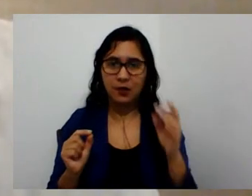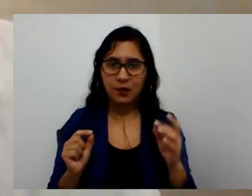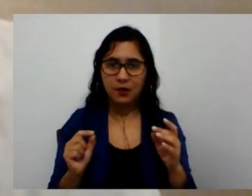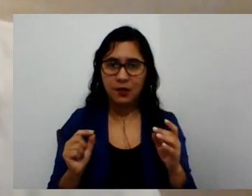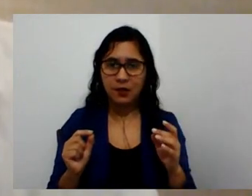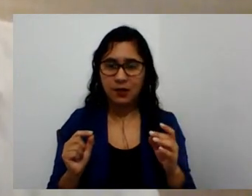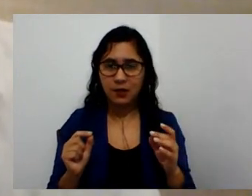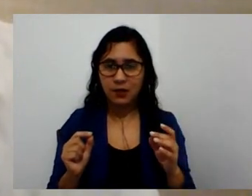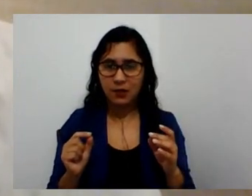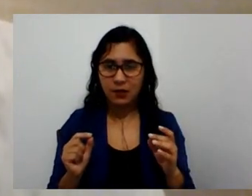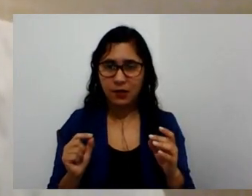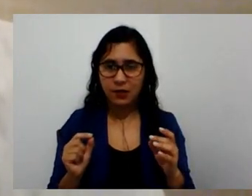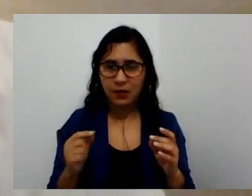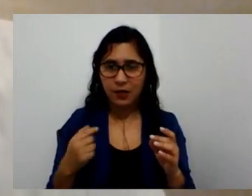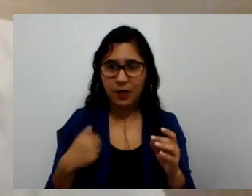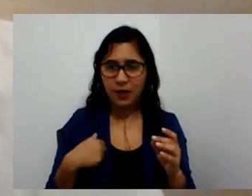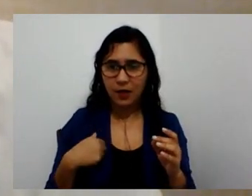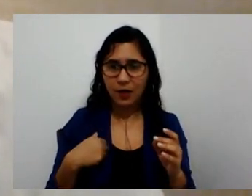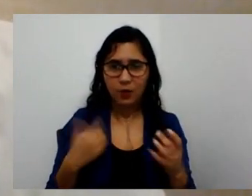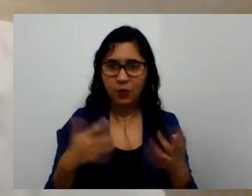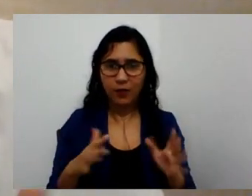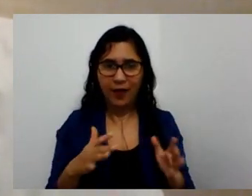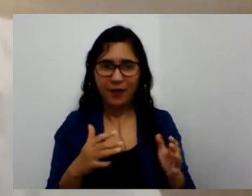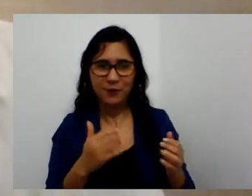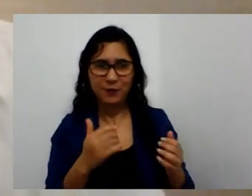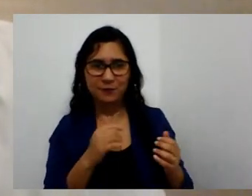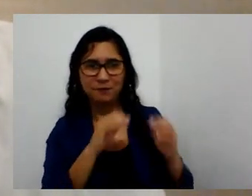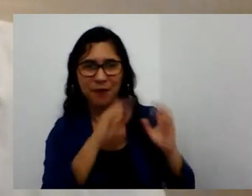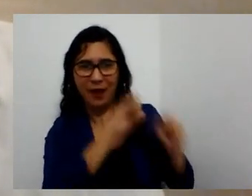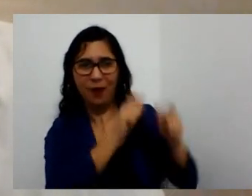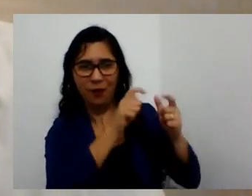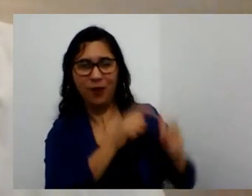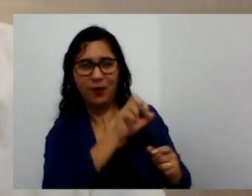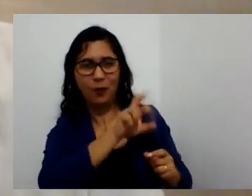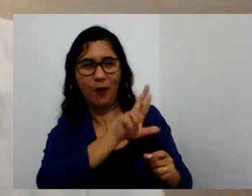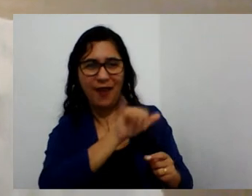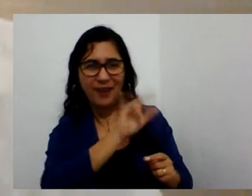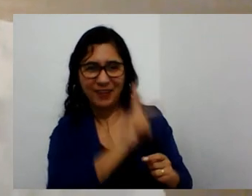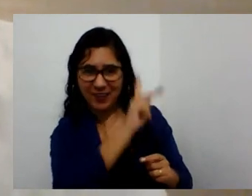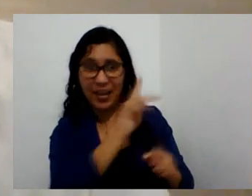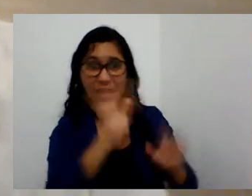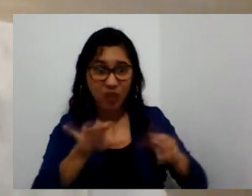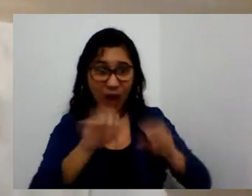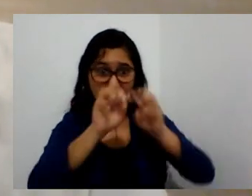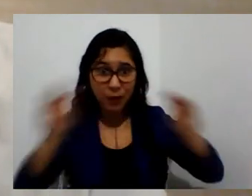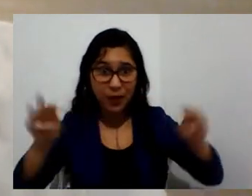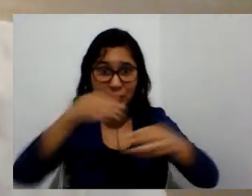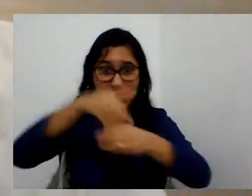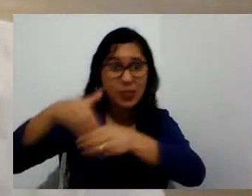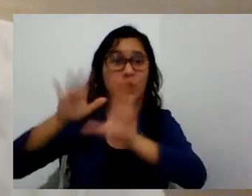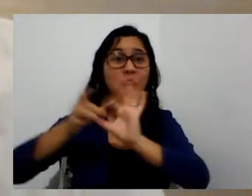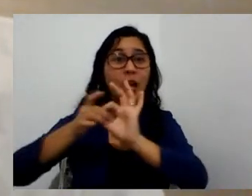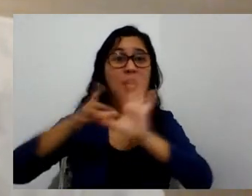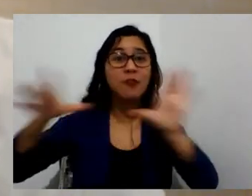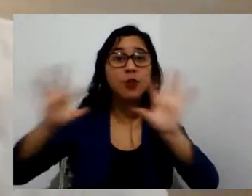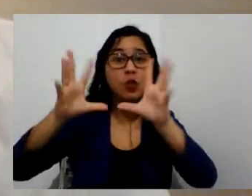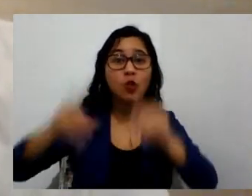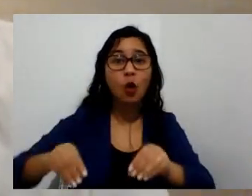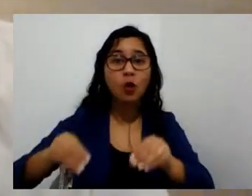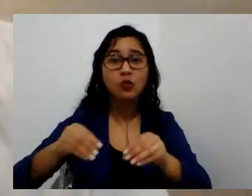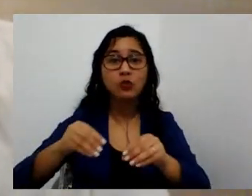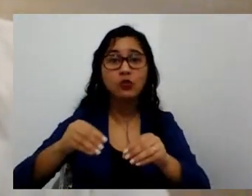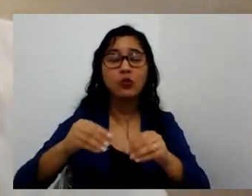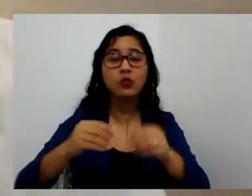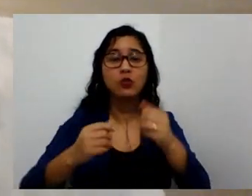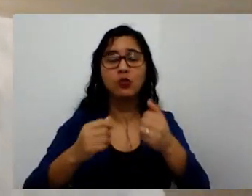do Eric, né, lembrar que já na página das eleições já estão disponíveis todos os